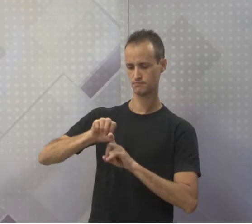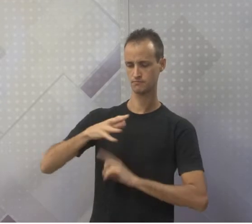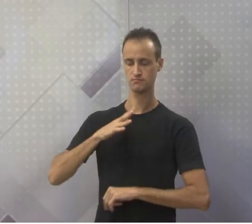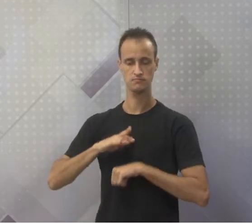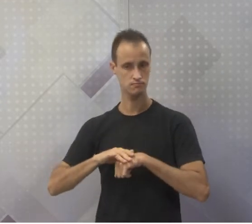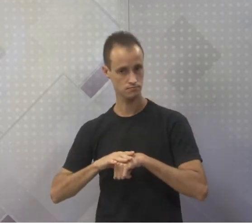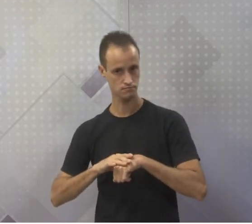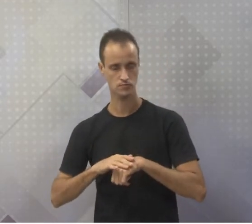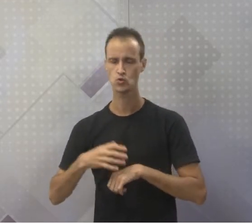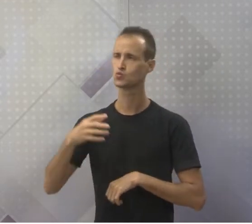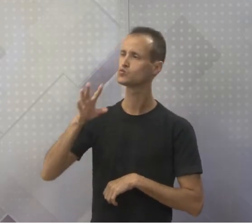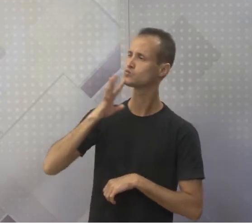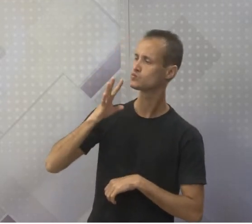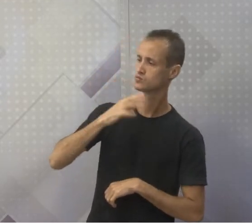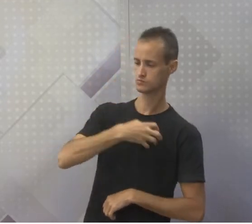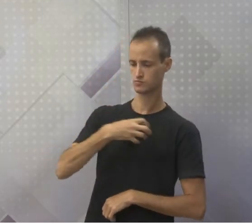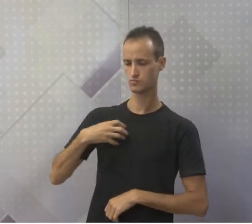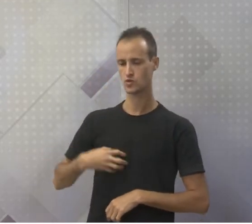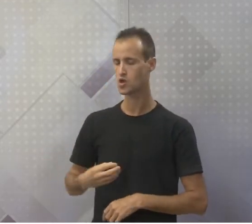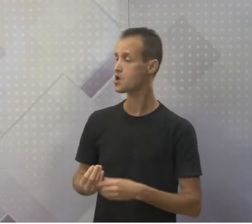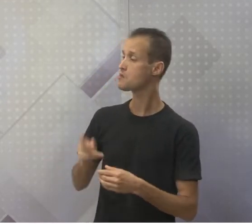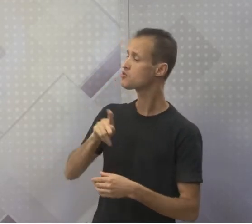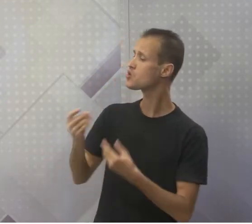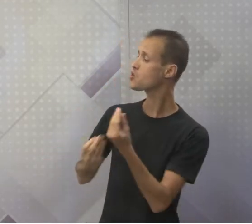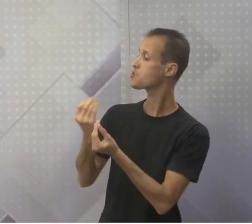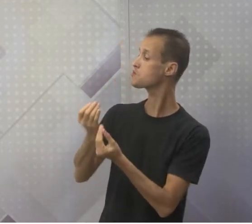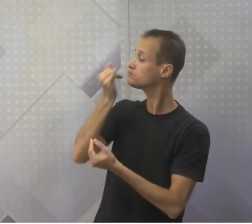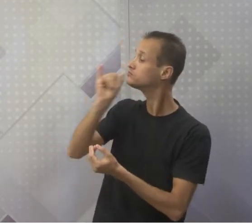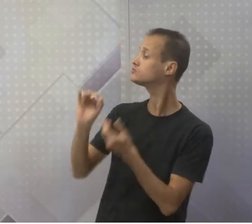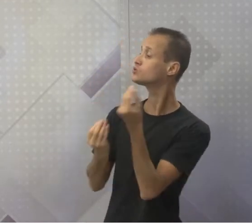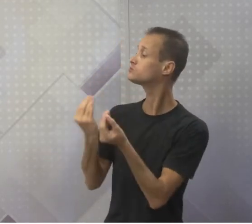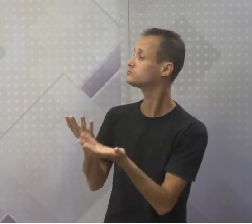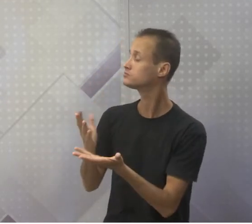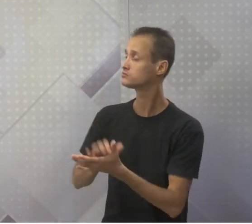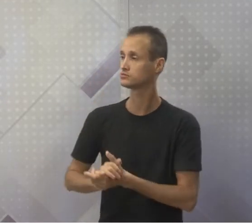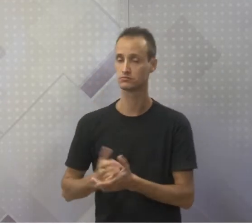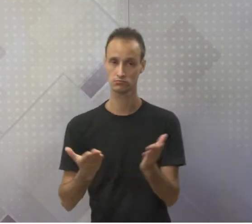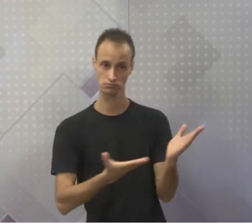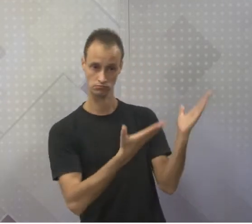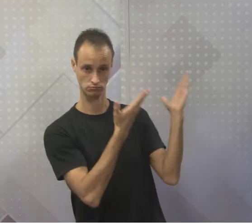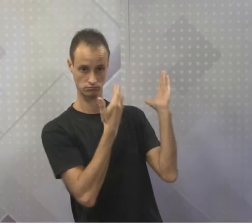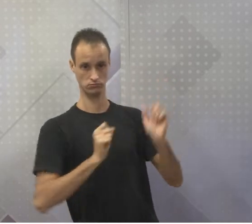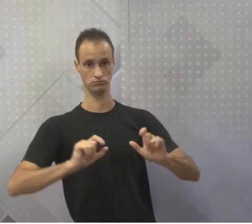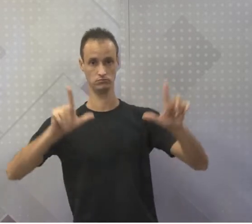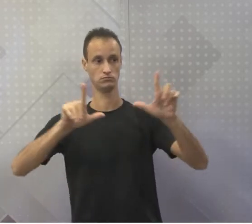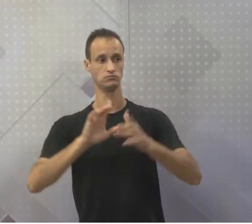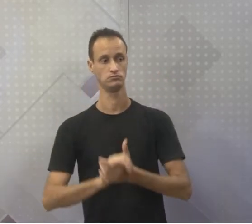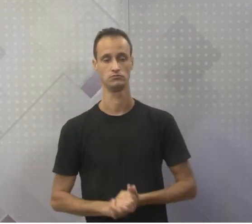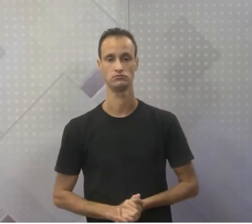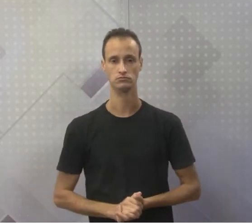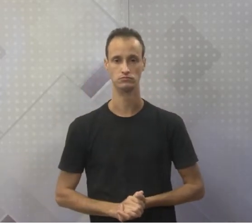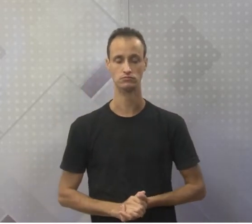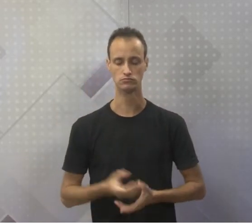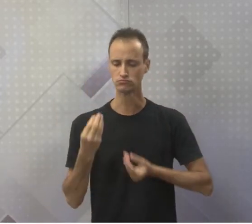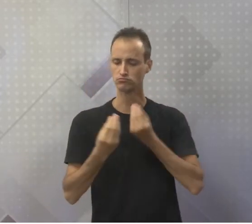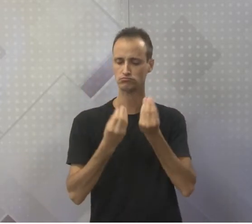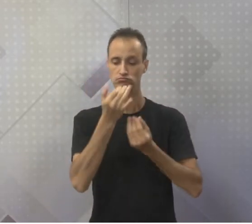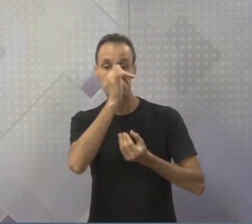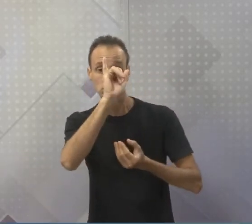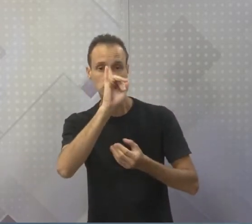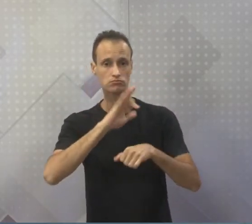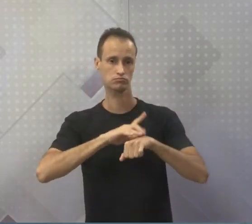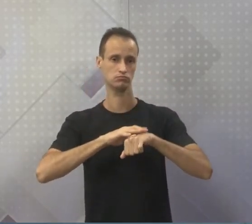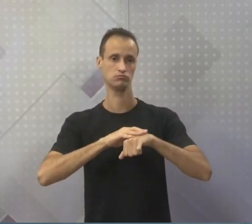sei os sintomas dela, e o que é que eu faço para não pegar? Olha cá, olha, vem para o slide aqui, gente, ó. Como prevenir essa